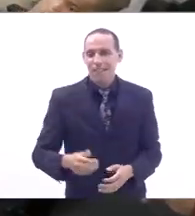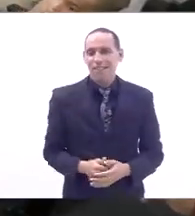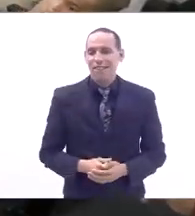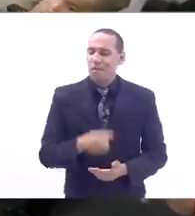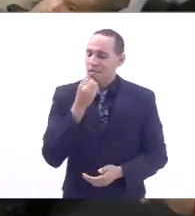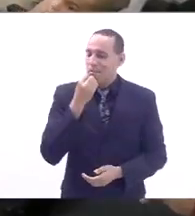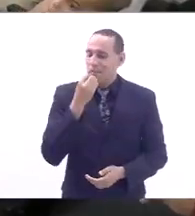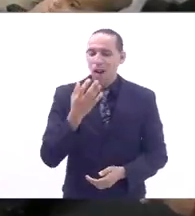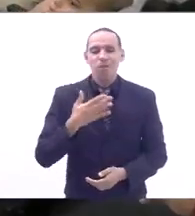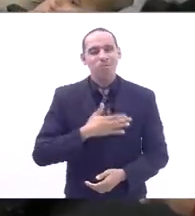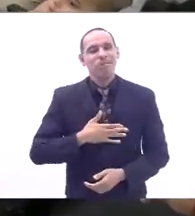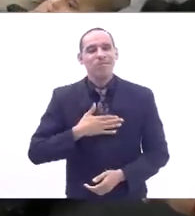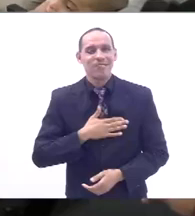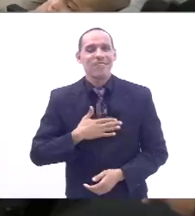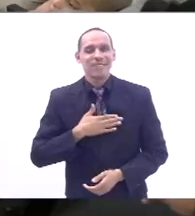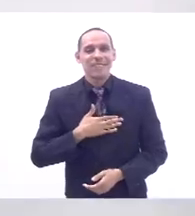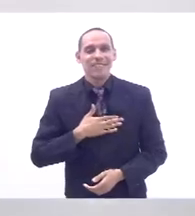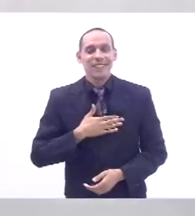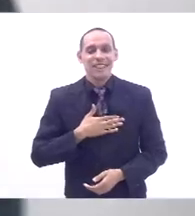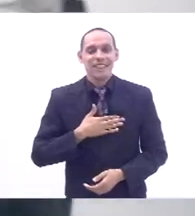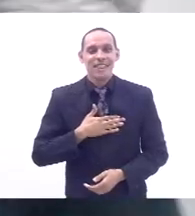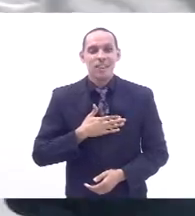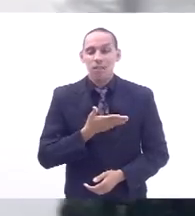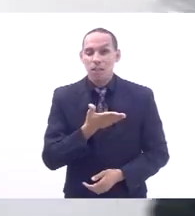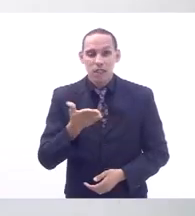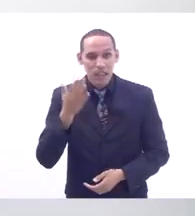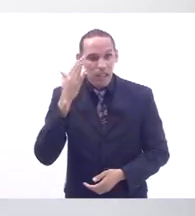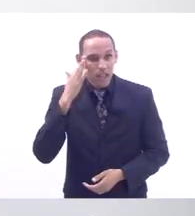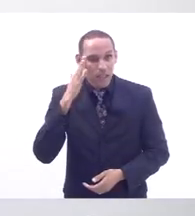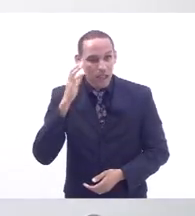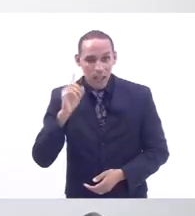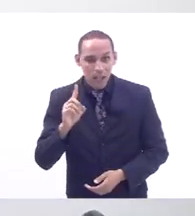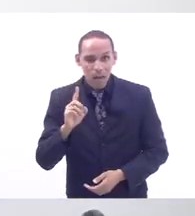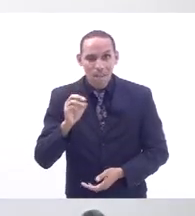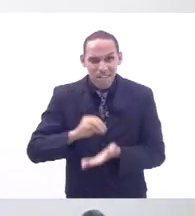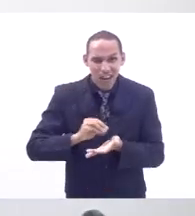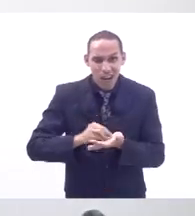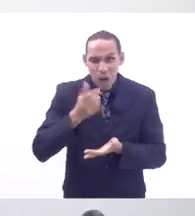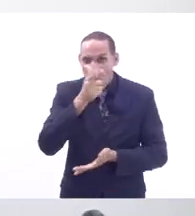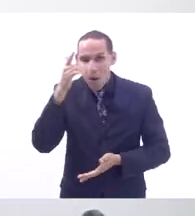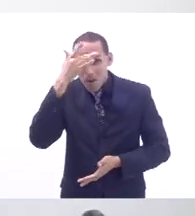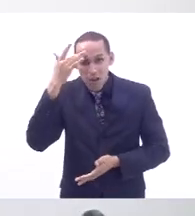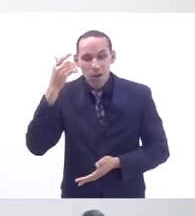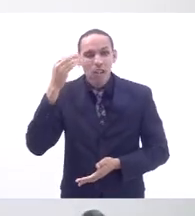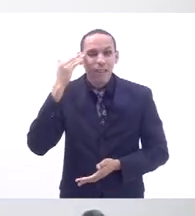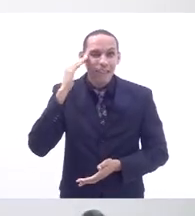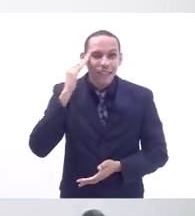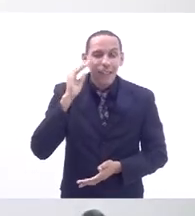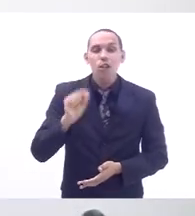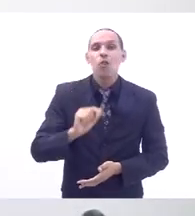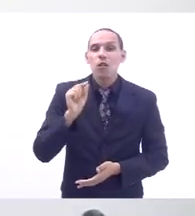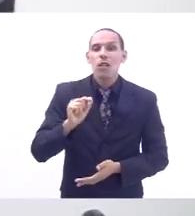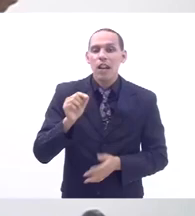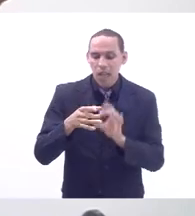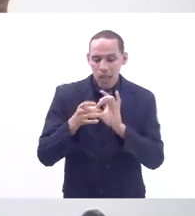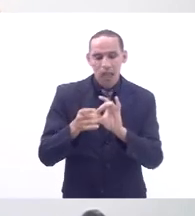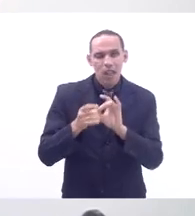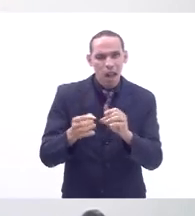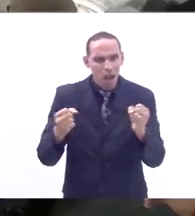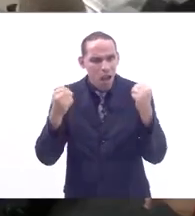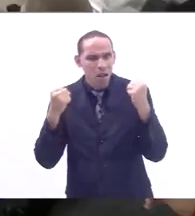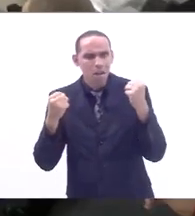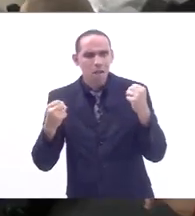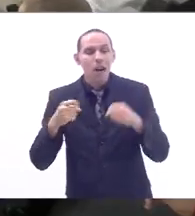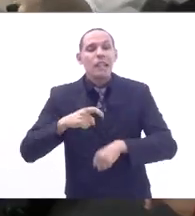é muito bom, é gratificante. Quem ainda não entendeu que a união faz a força, não entende mais. A gente não tem mais tempo para